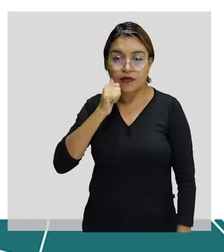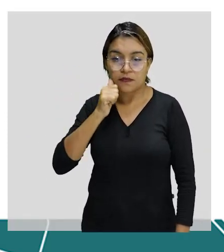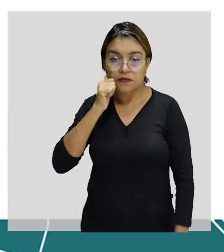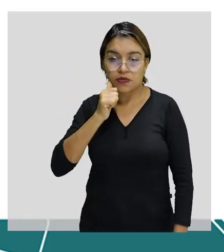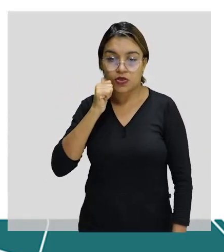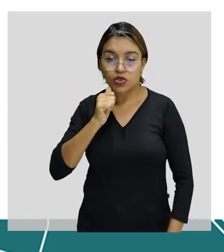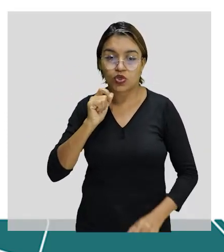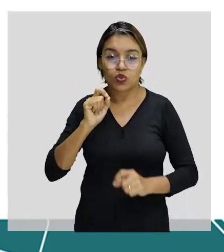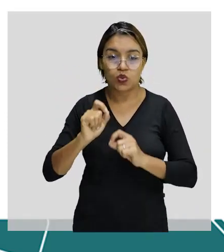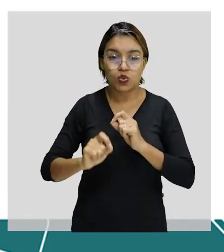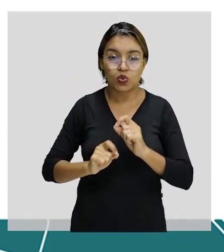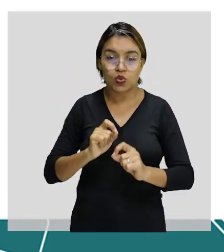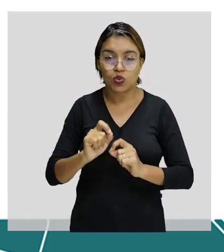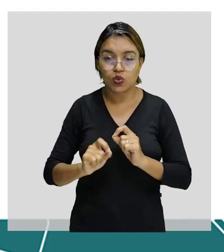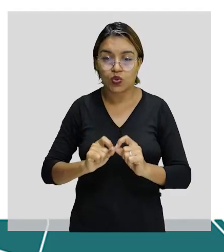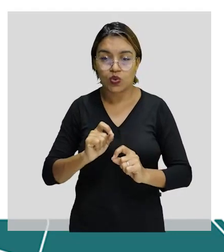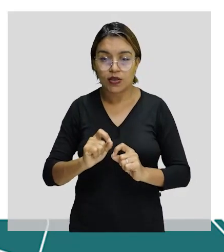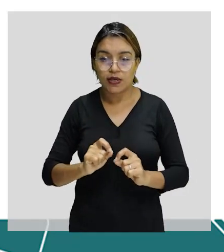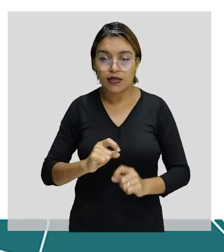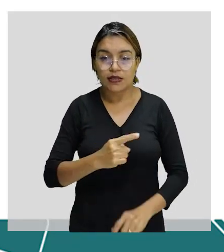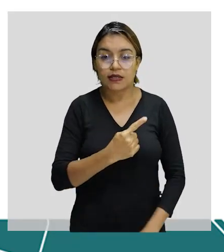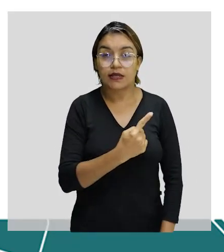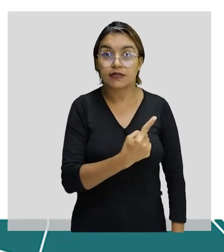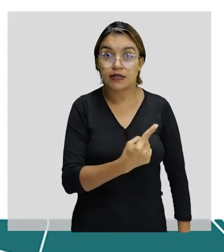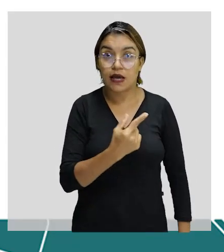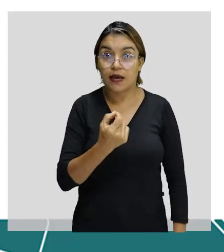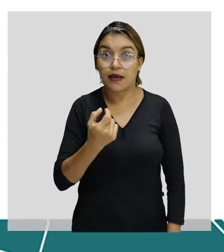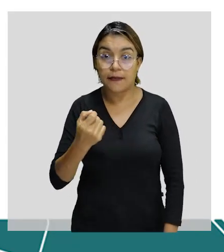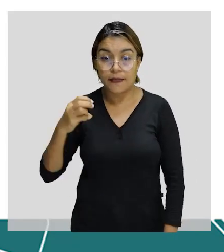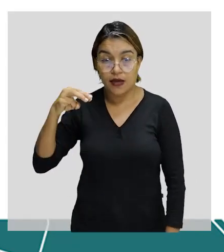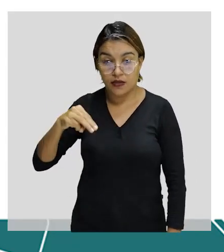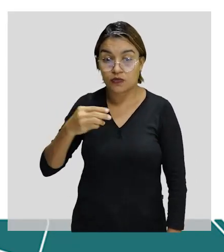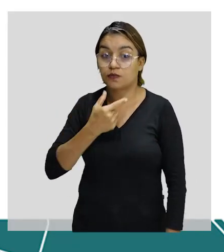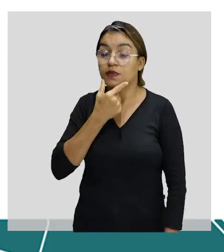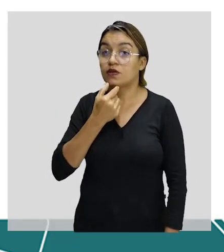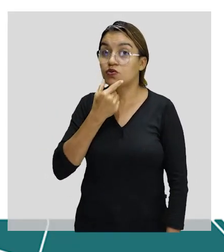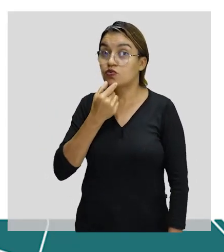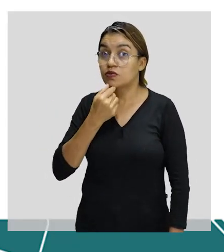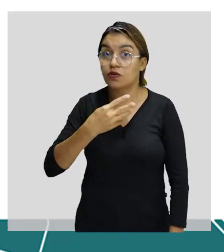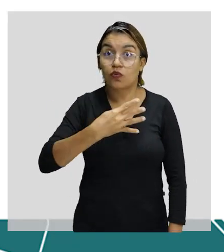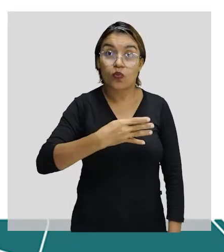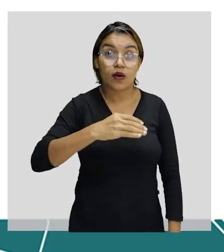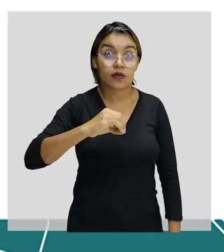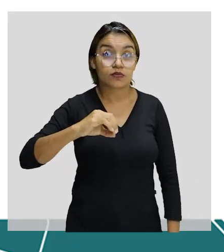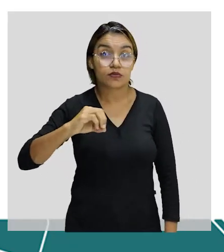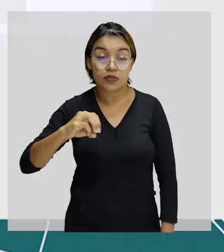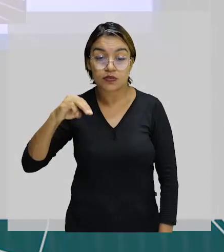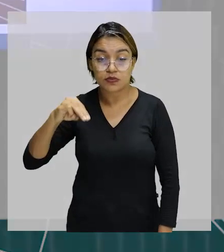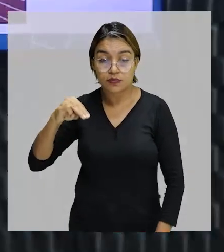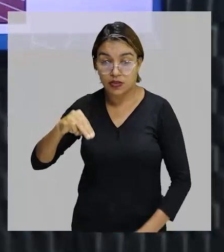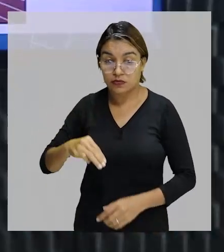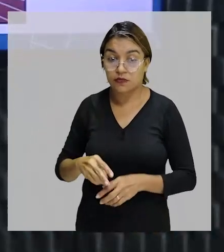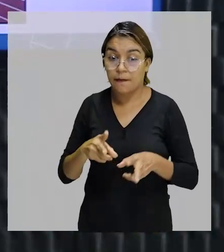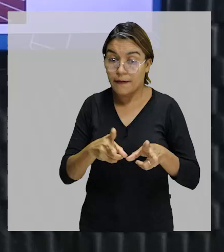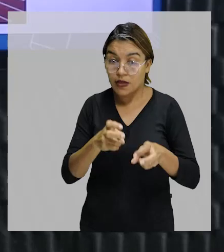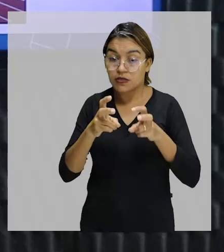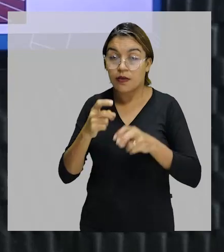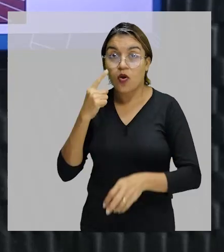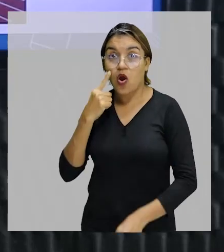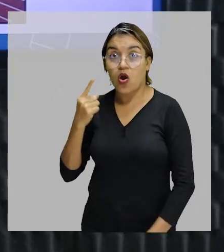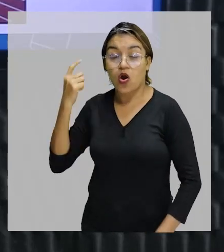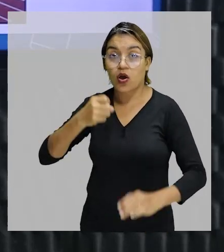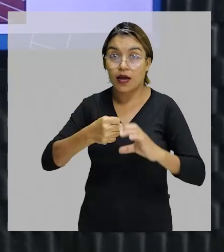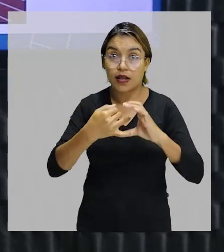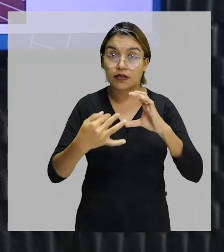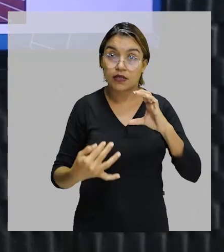metros. Tendo essas distâncias aqui, vocês já sabem, né? Já é bem fácil notar que aqui se caracterizam